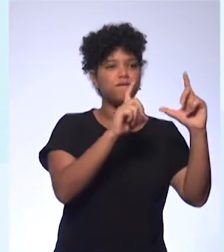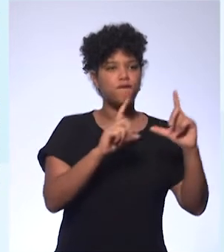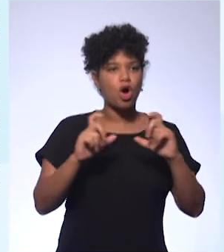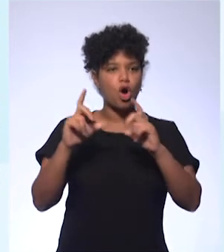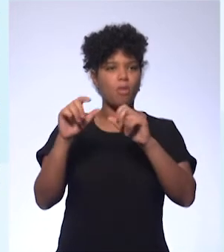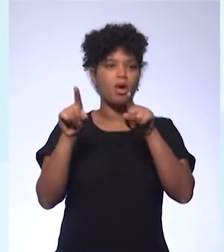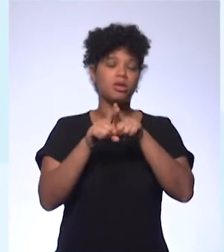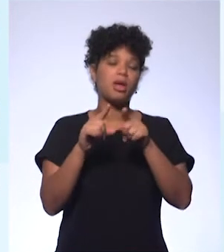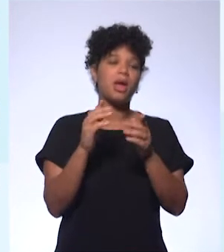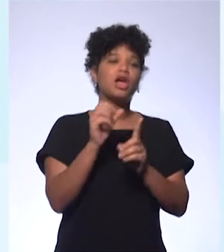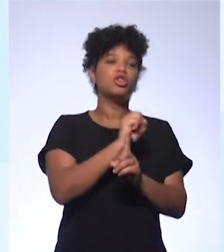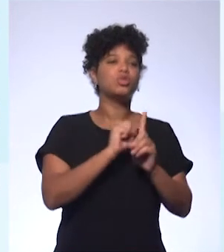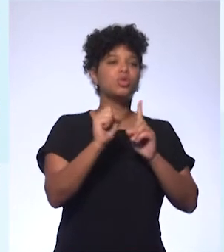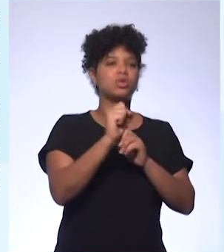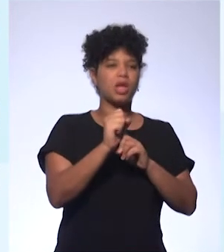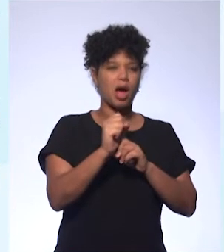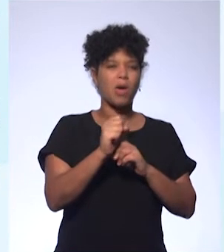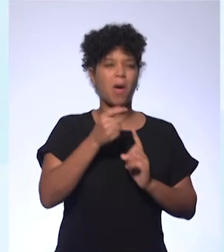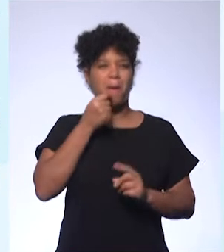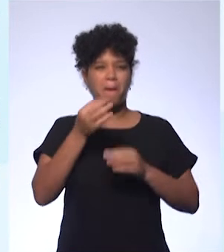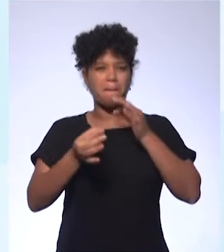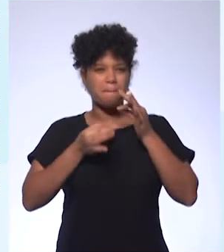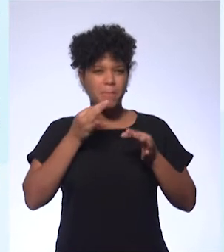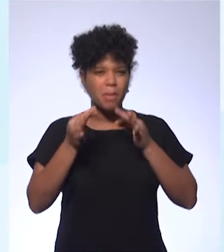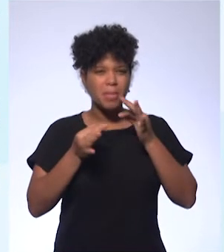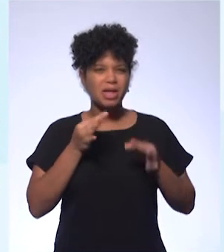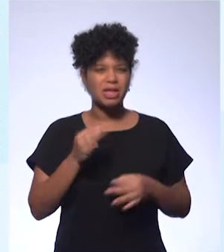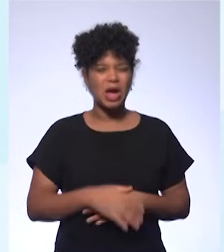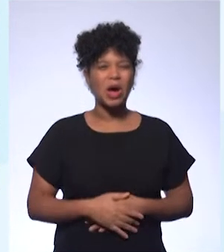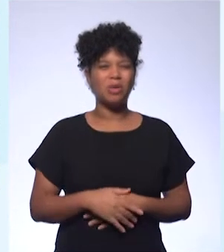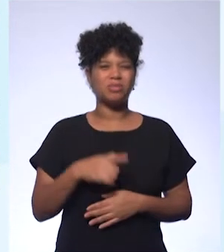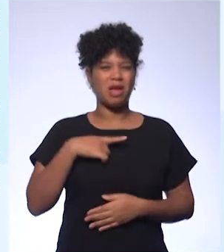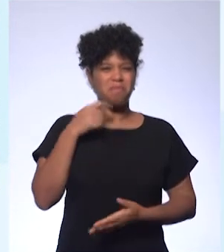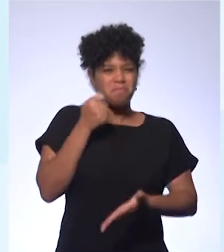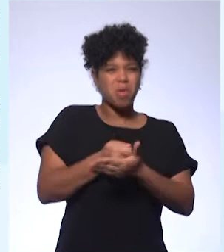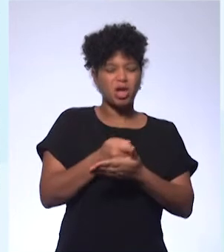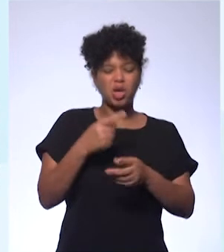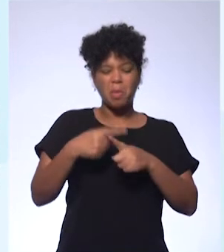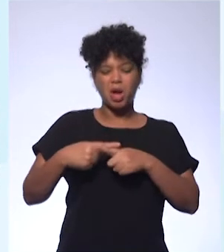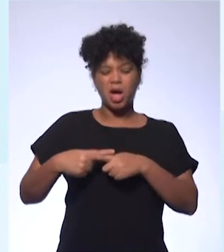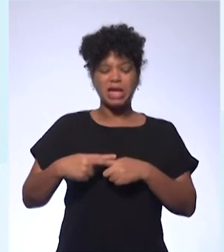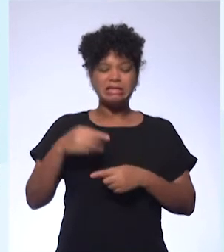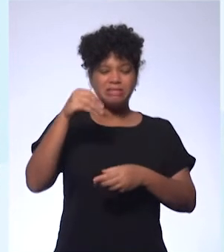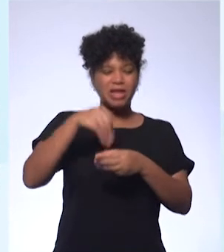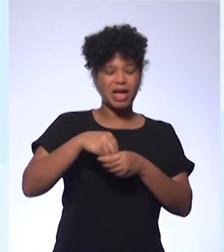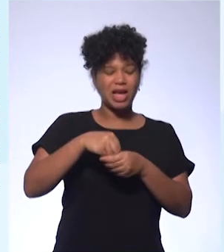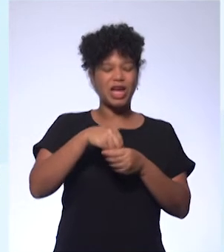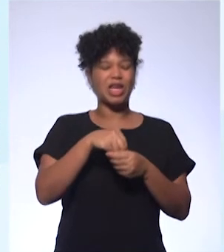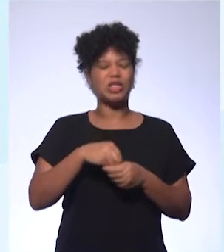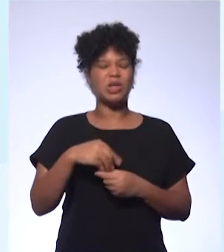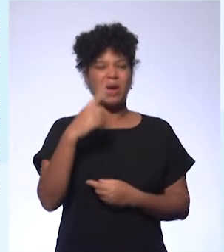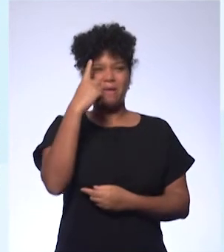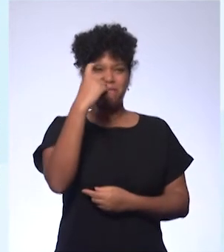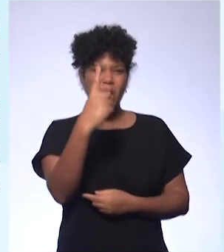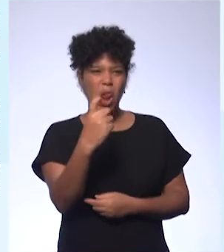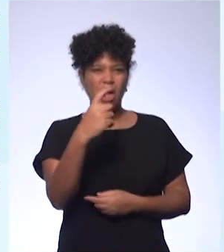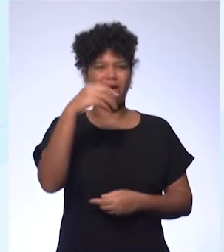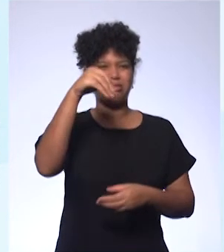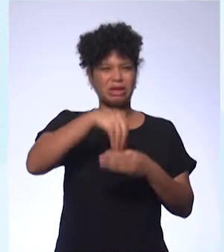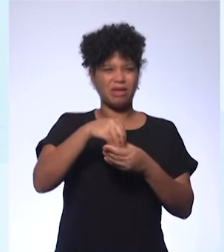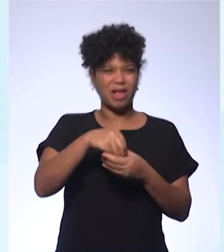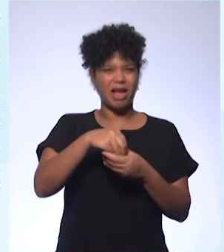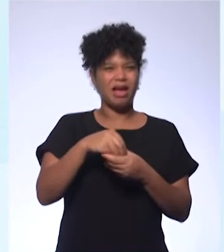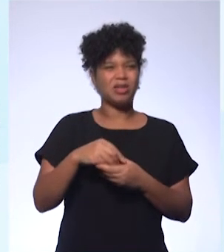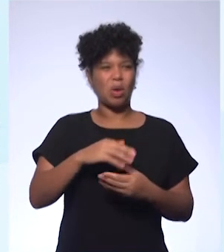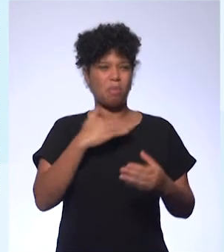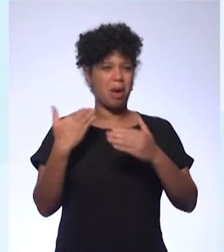inserção da crítica social como temática, em que os horrores da guerra e suas consequências ganham espaço, em contestação ao mote,